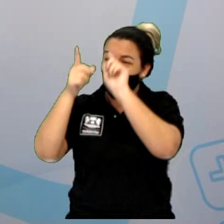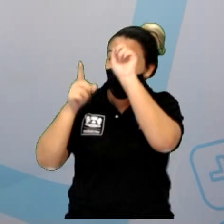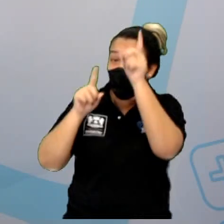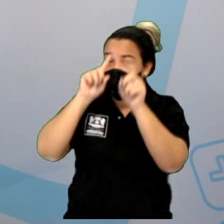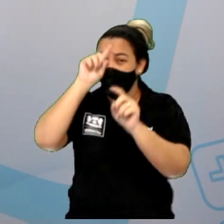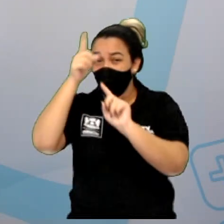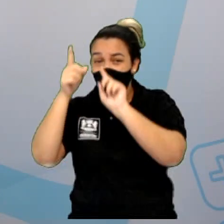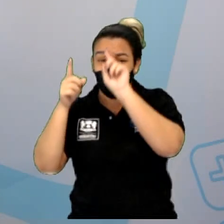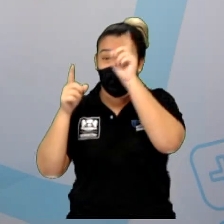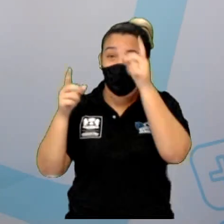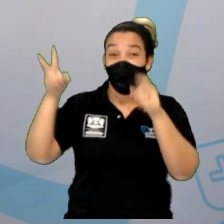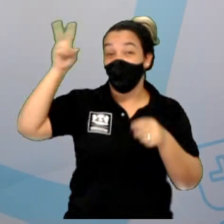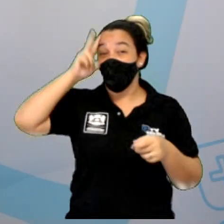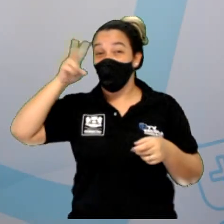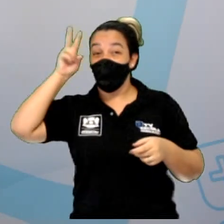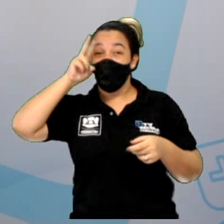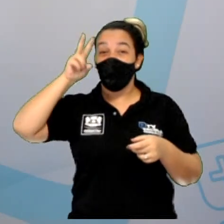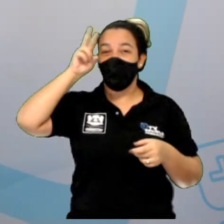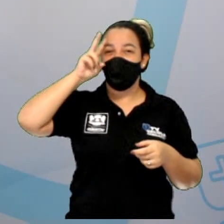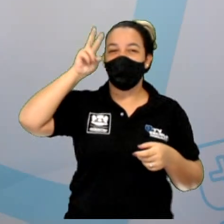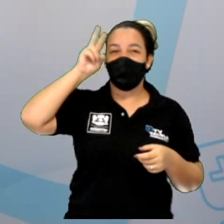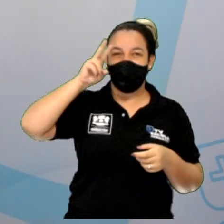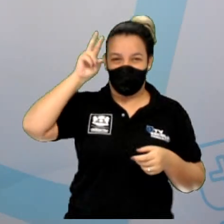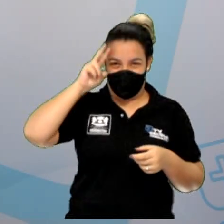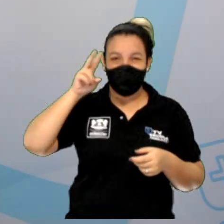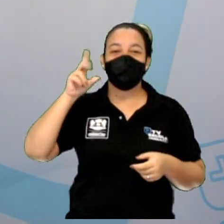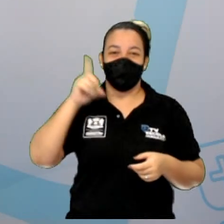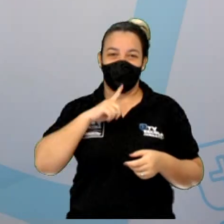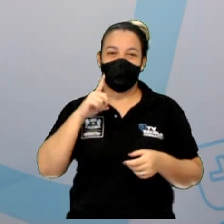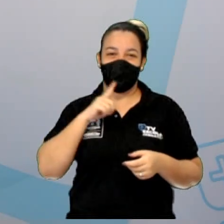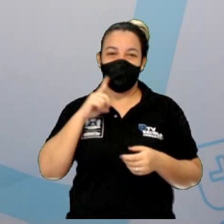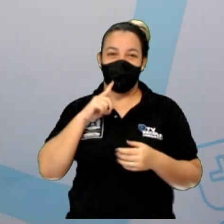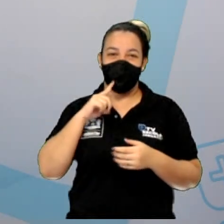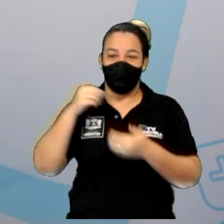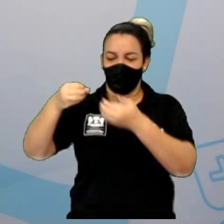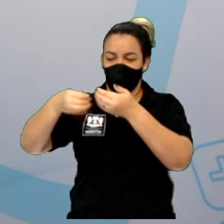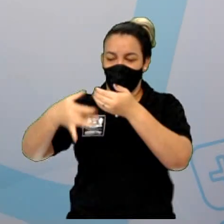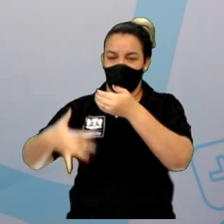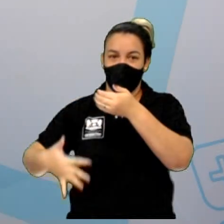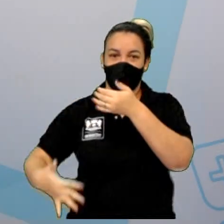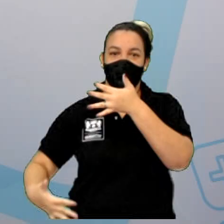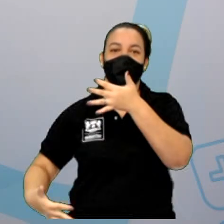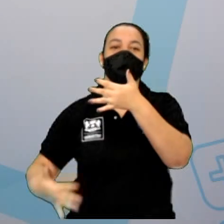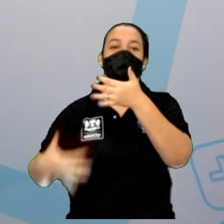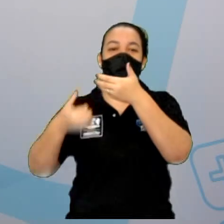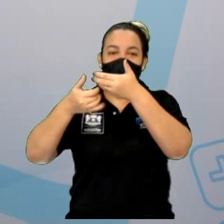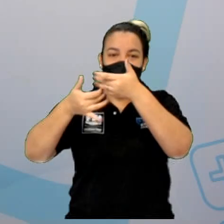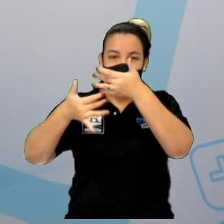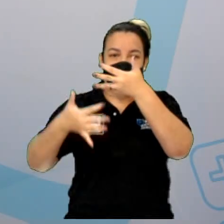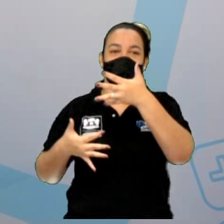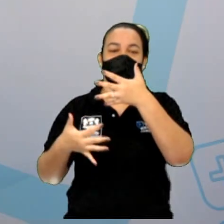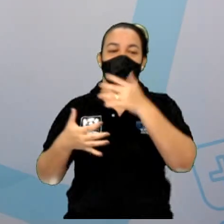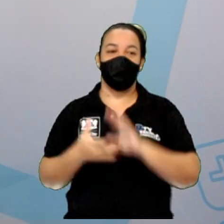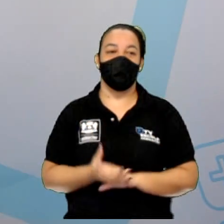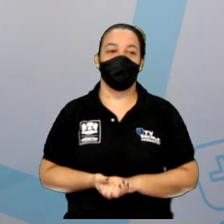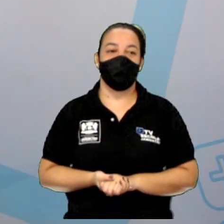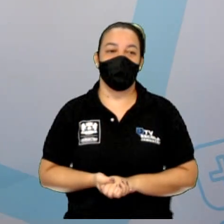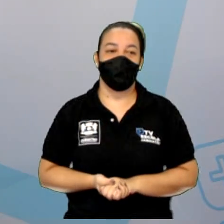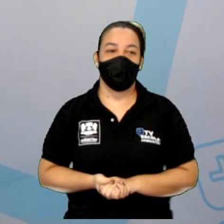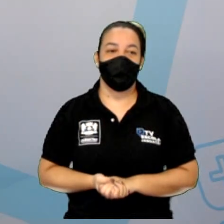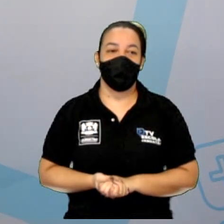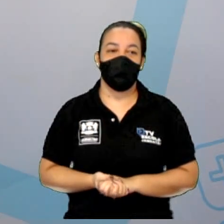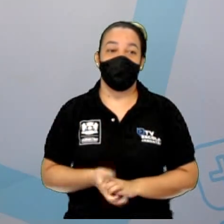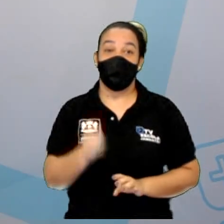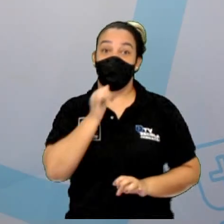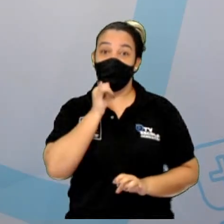fato ou de história. Toda a exposição, ela é transcrita, ela é escrita, organizados em parágrafos.